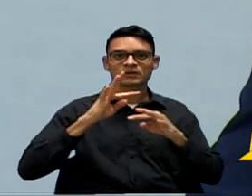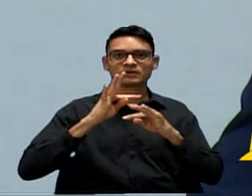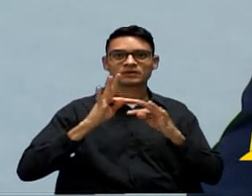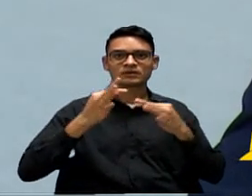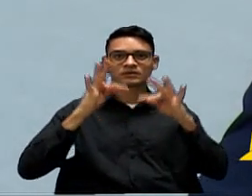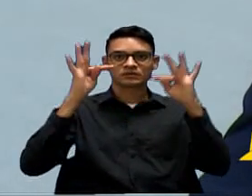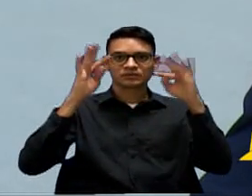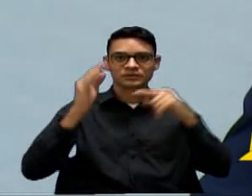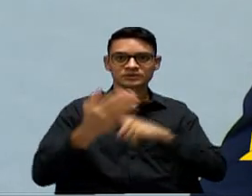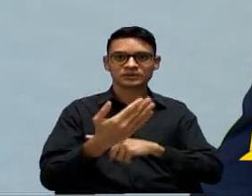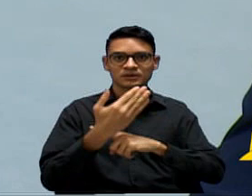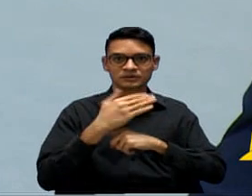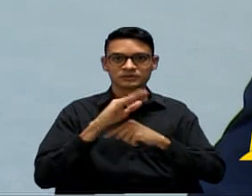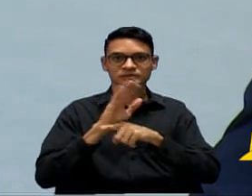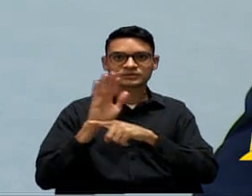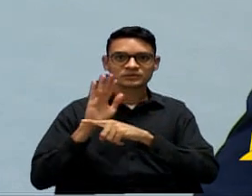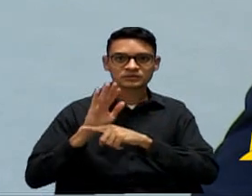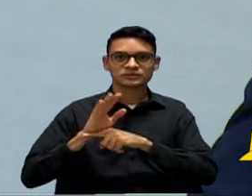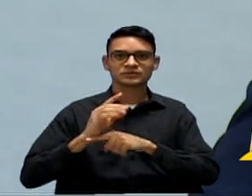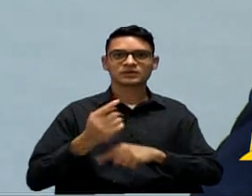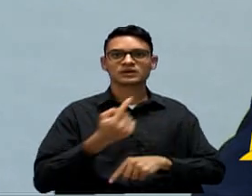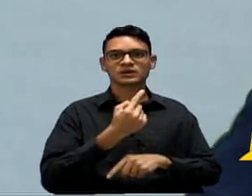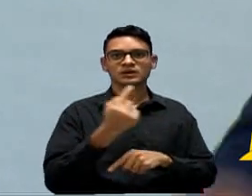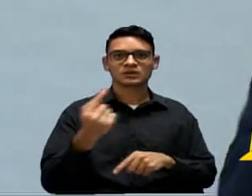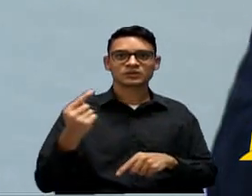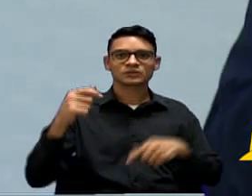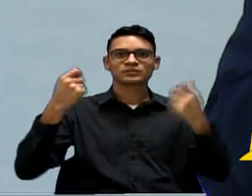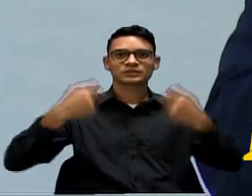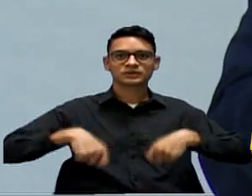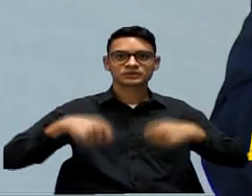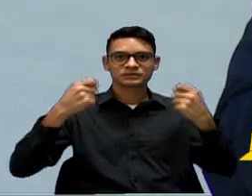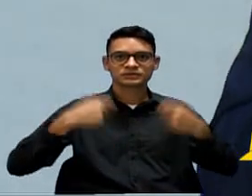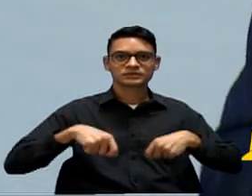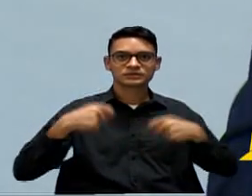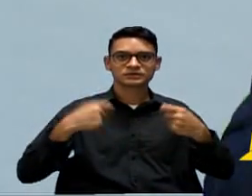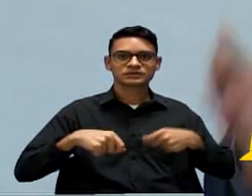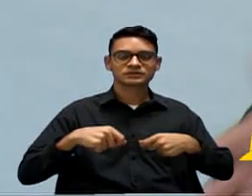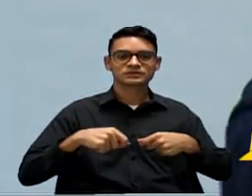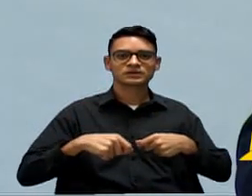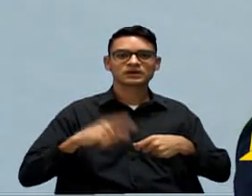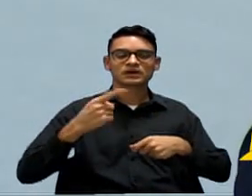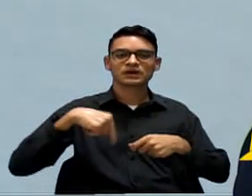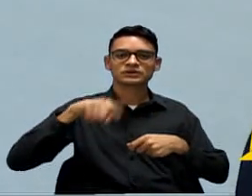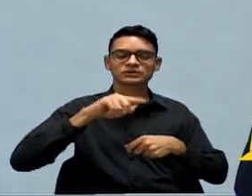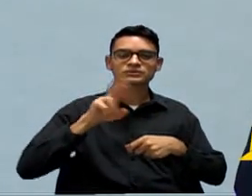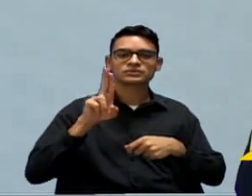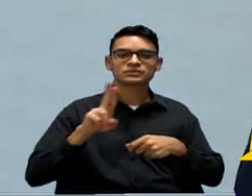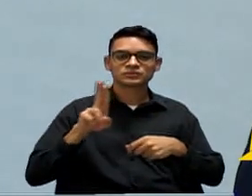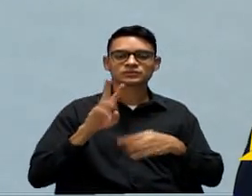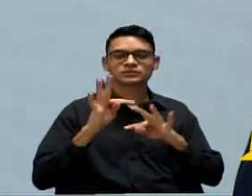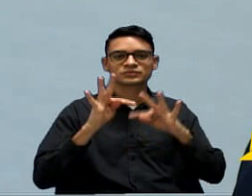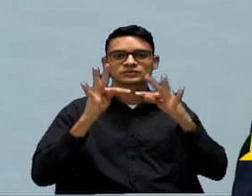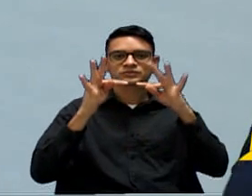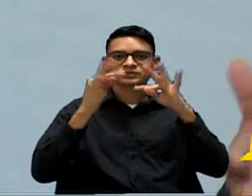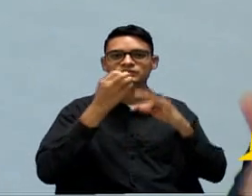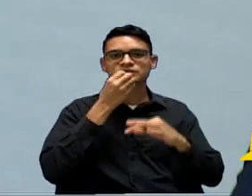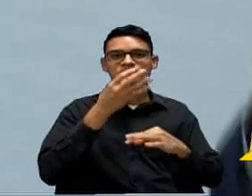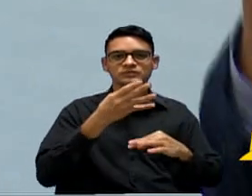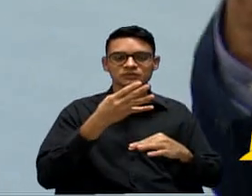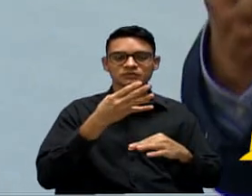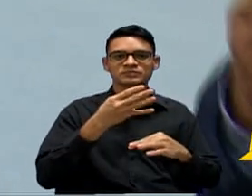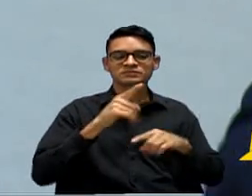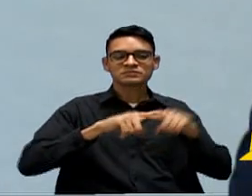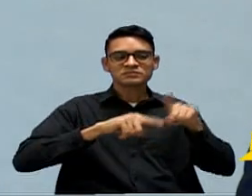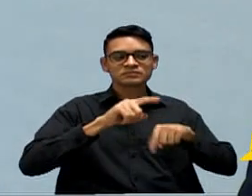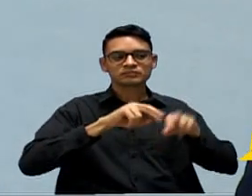veio para ajudar o mecanismo. Aí nós temos que saber fazer, vereador Rodrigo Treviso, o bom uso da ferramenta. Tá certo